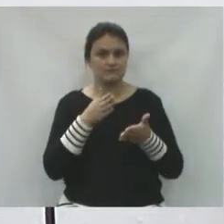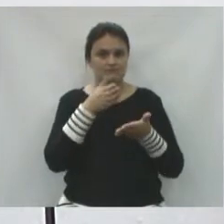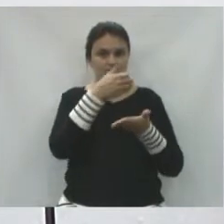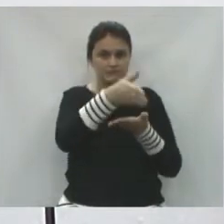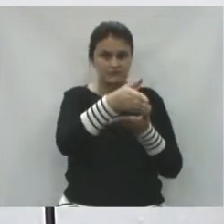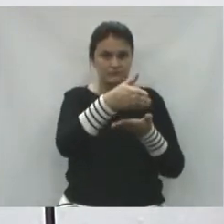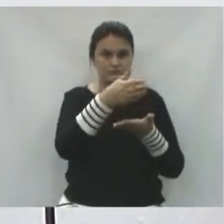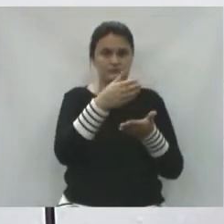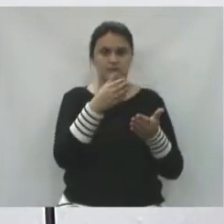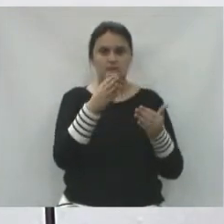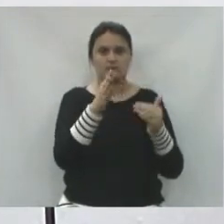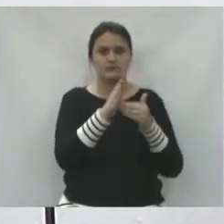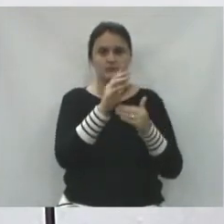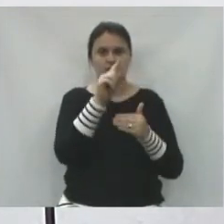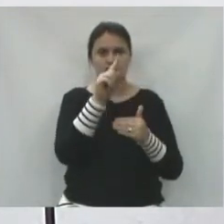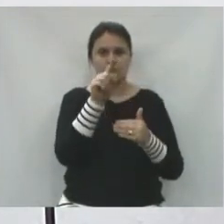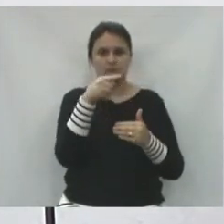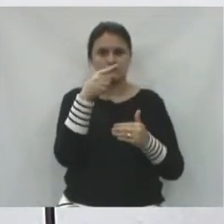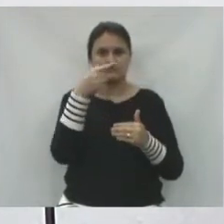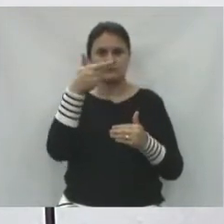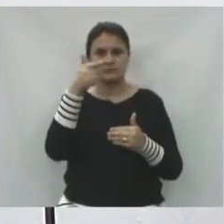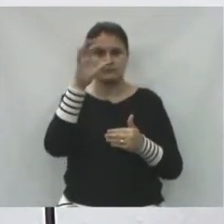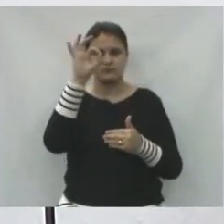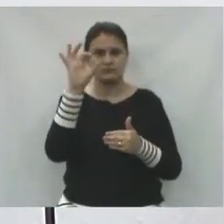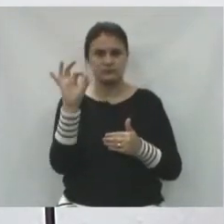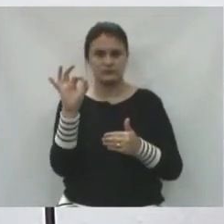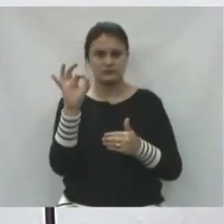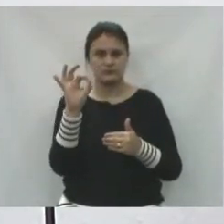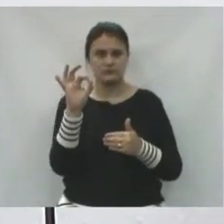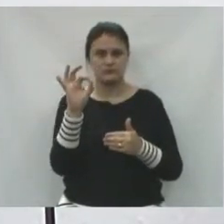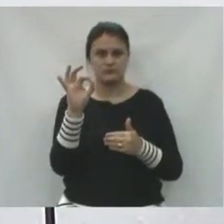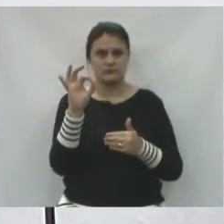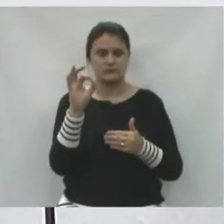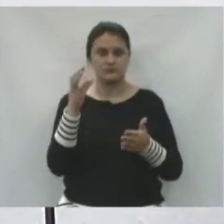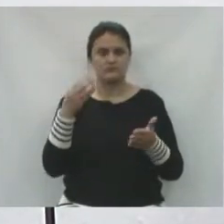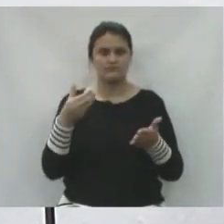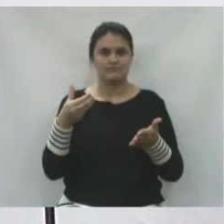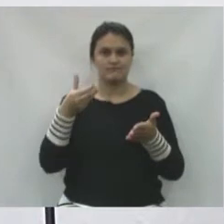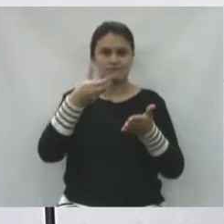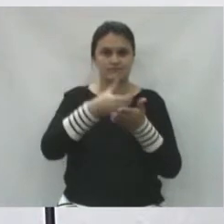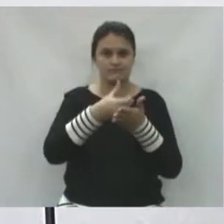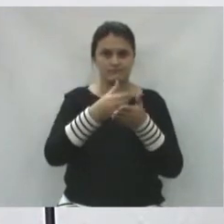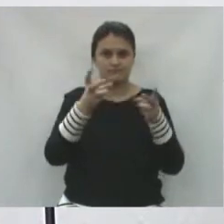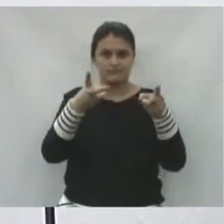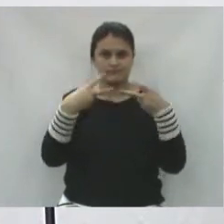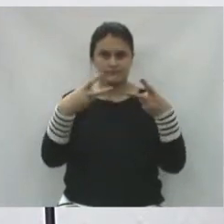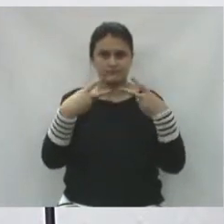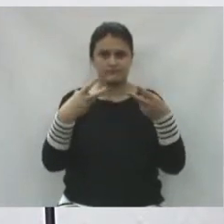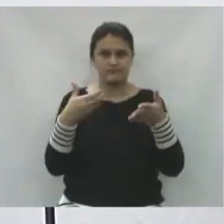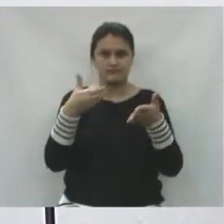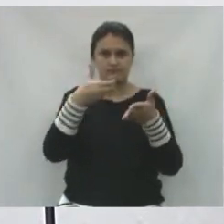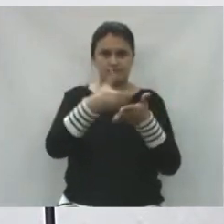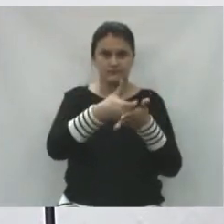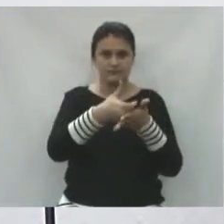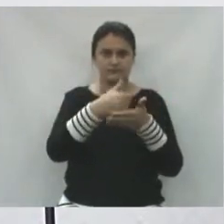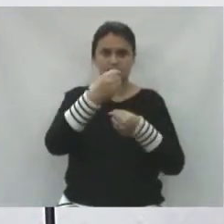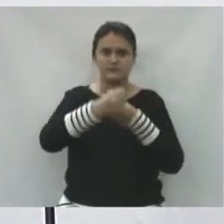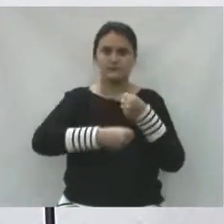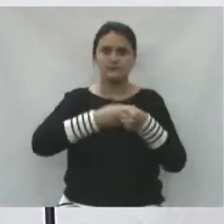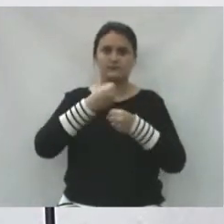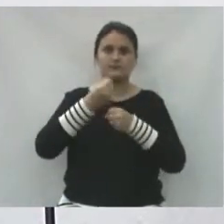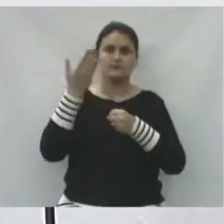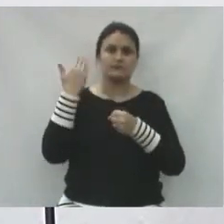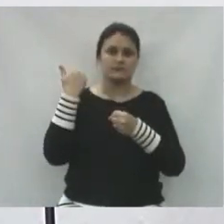destinar até 1,2% do montante da receita líquida corrente do